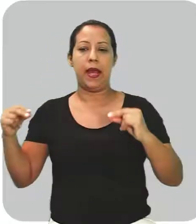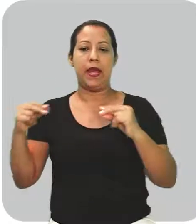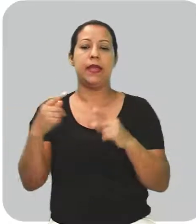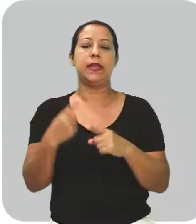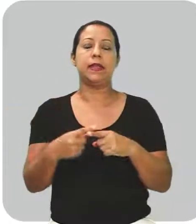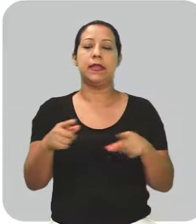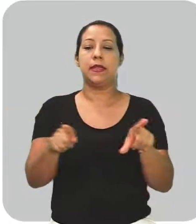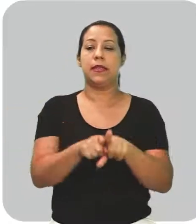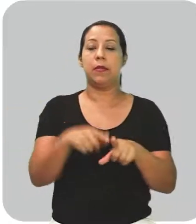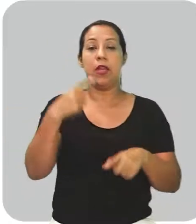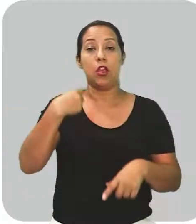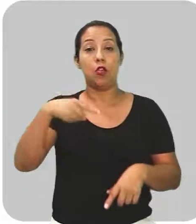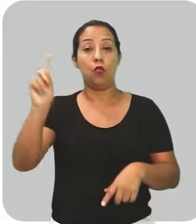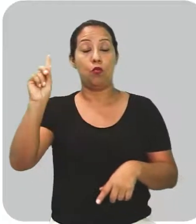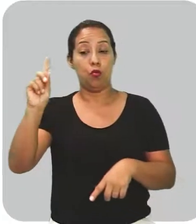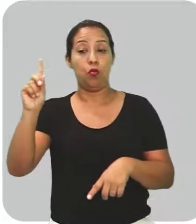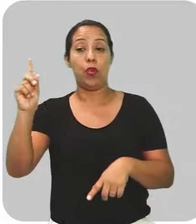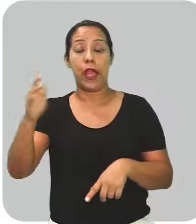Ok?